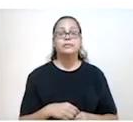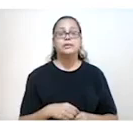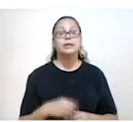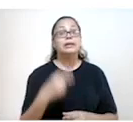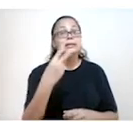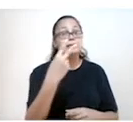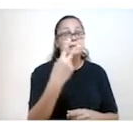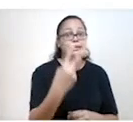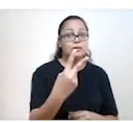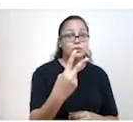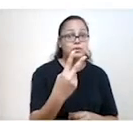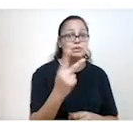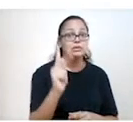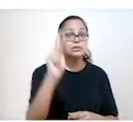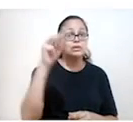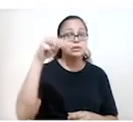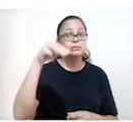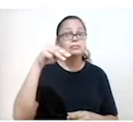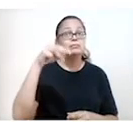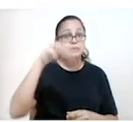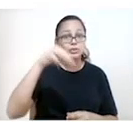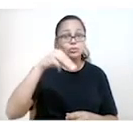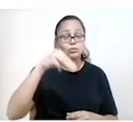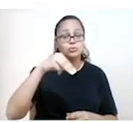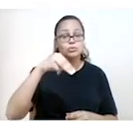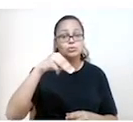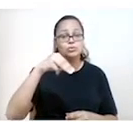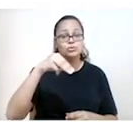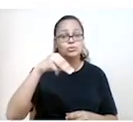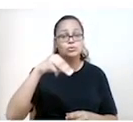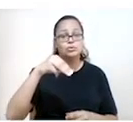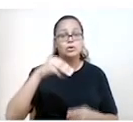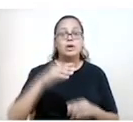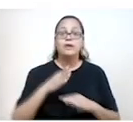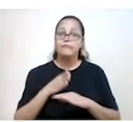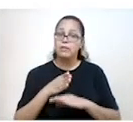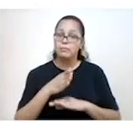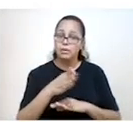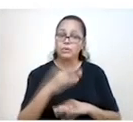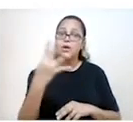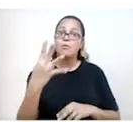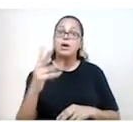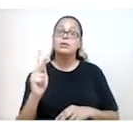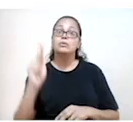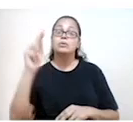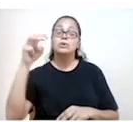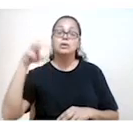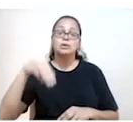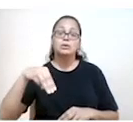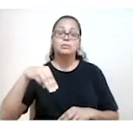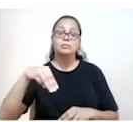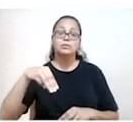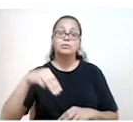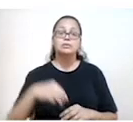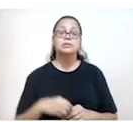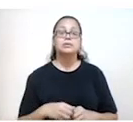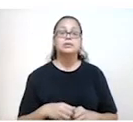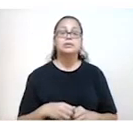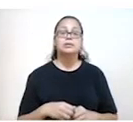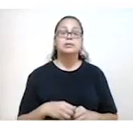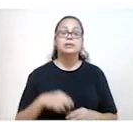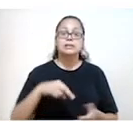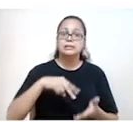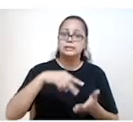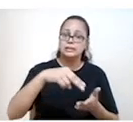andar 2 minutos, ele vai percorrer 4 km. Se ele andar